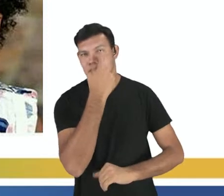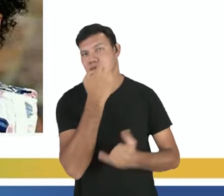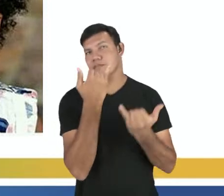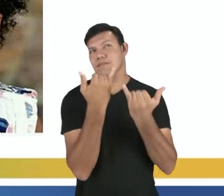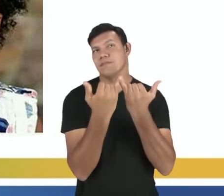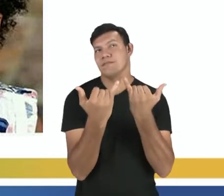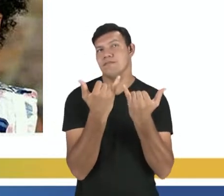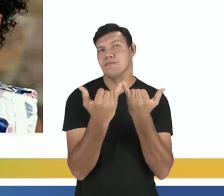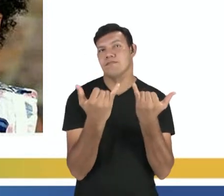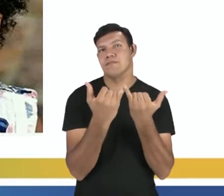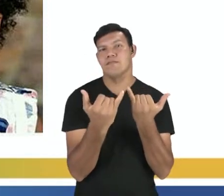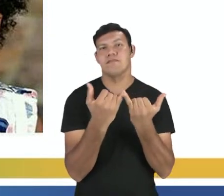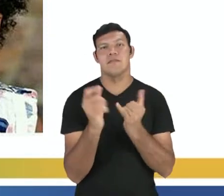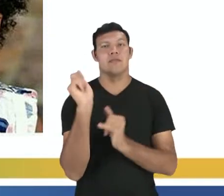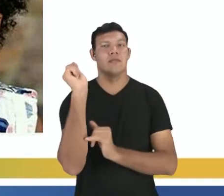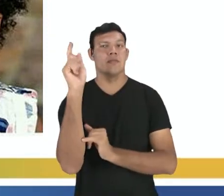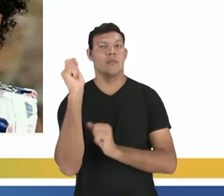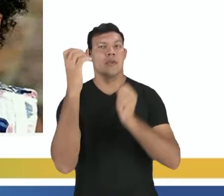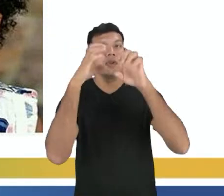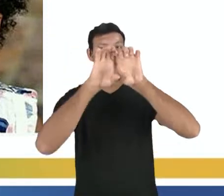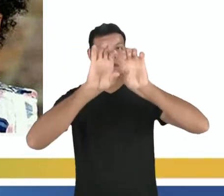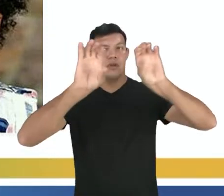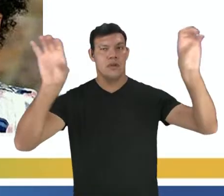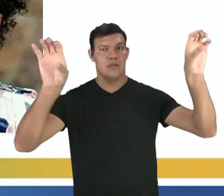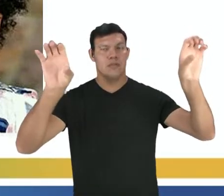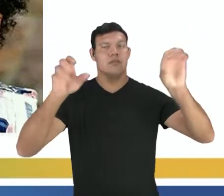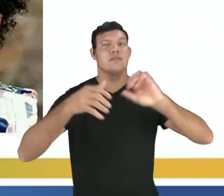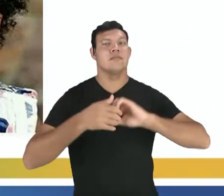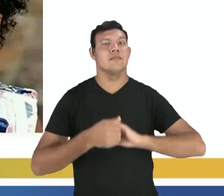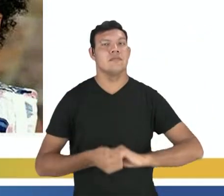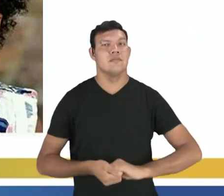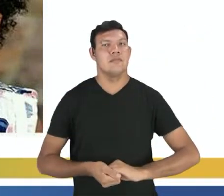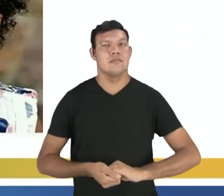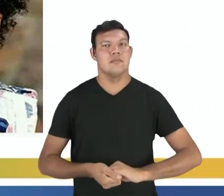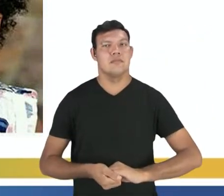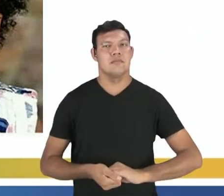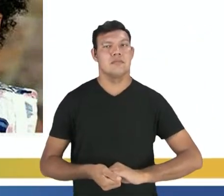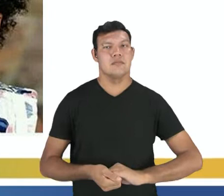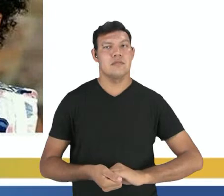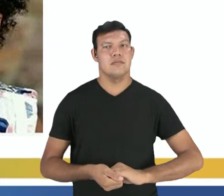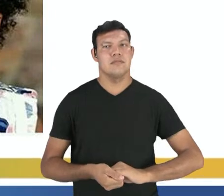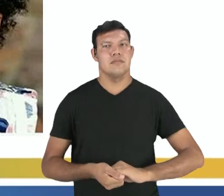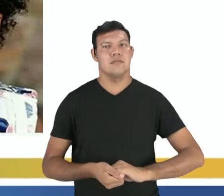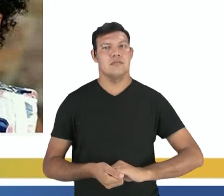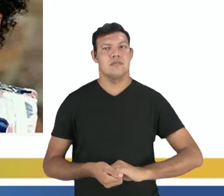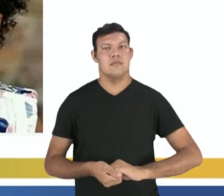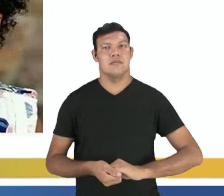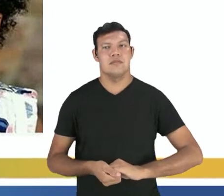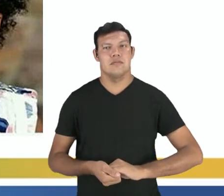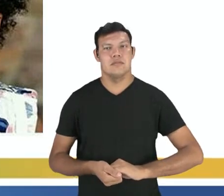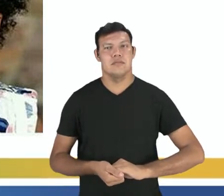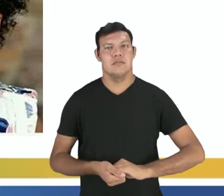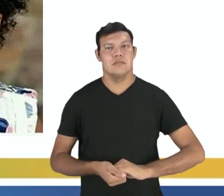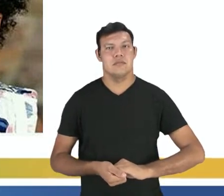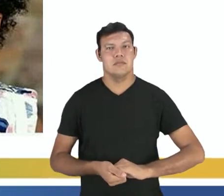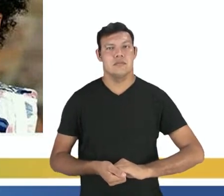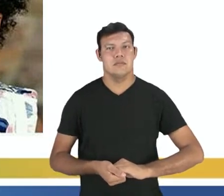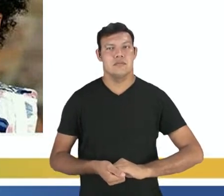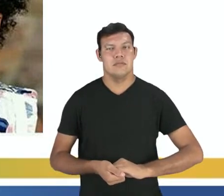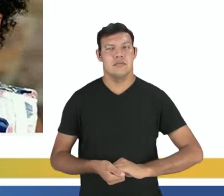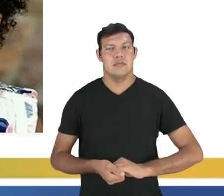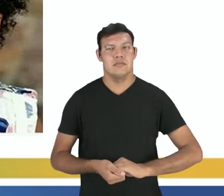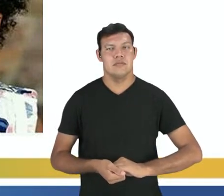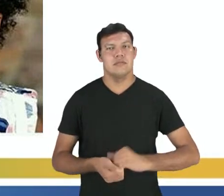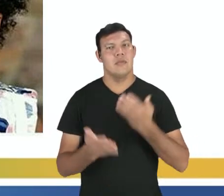dela, os seus olhos, são azuis como o céu. Certo? Então, like ou as, dentro